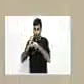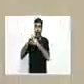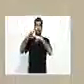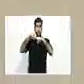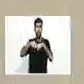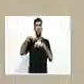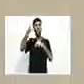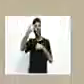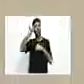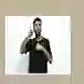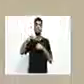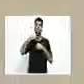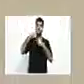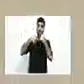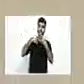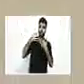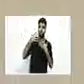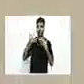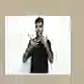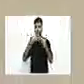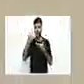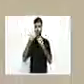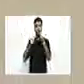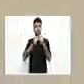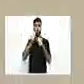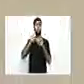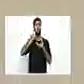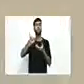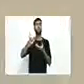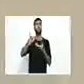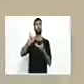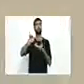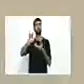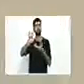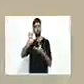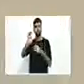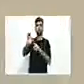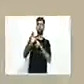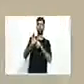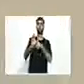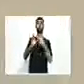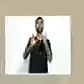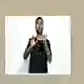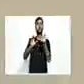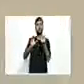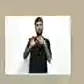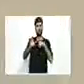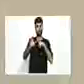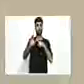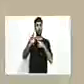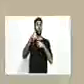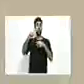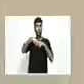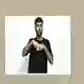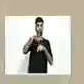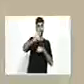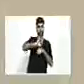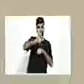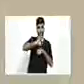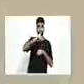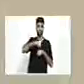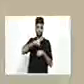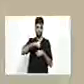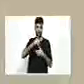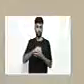dúvida em relação à receita corrente líquida do nosso município e o impacto do reajuste salarial do nosso